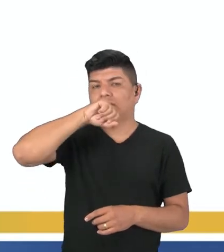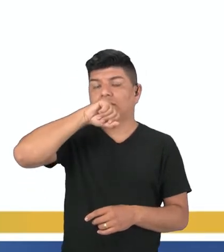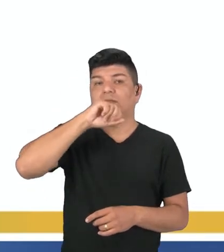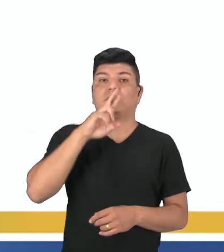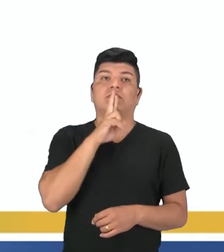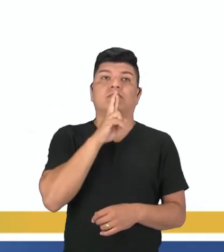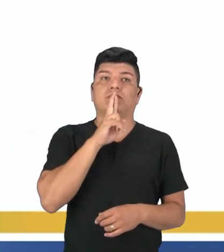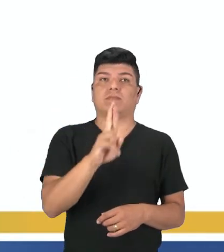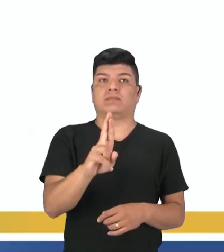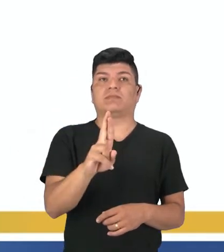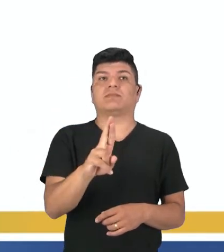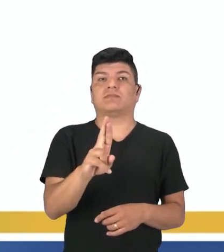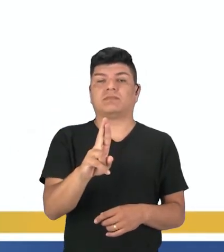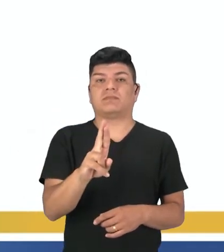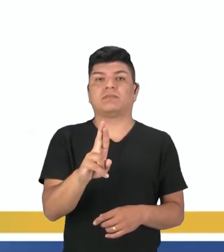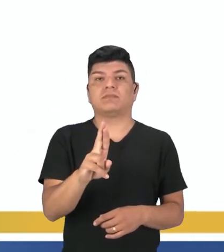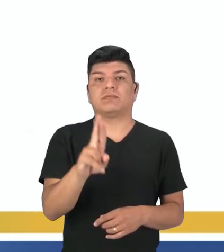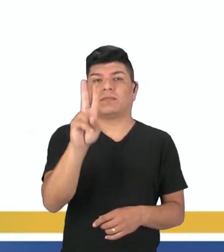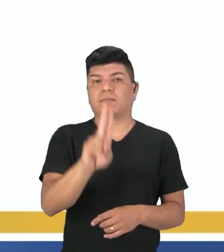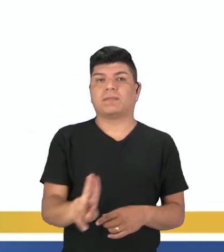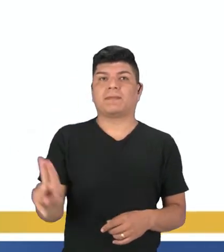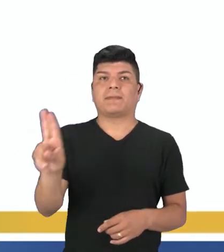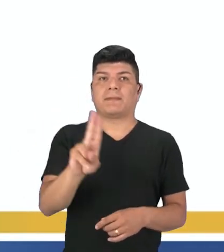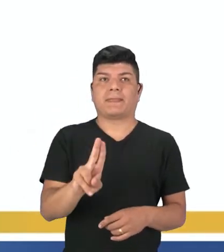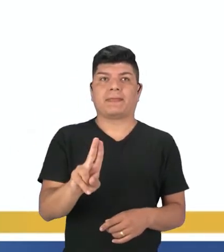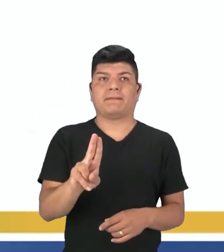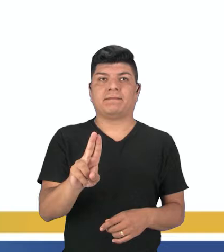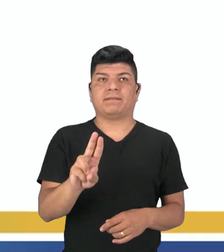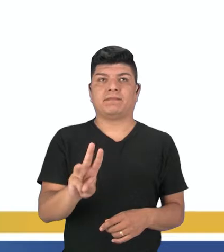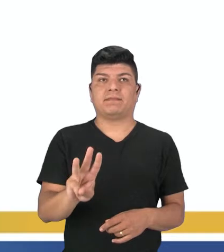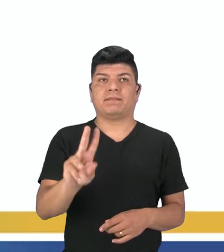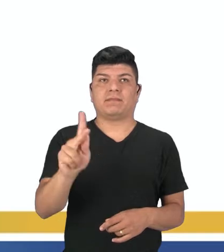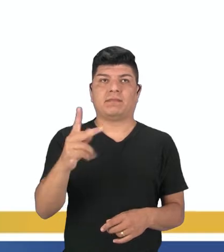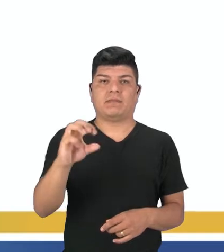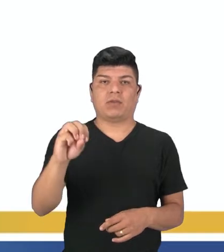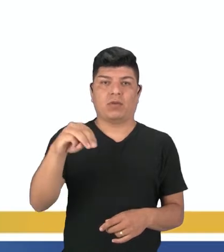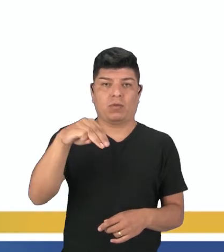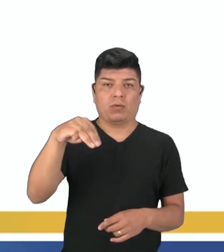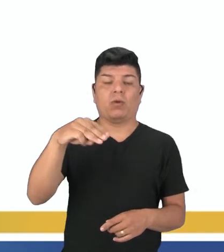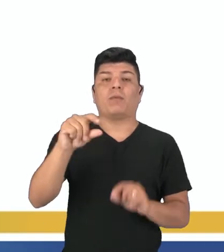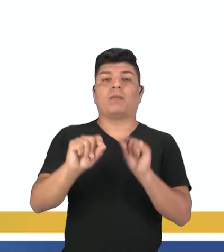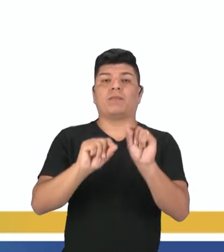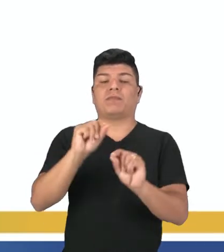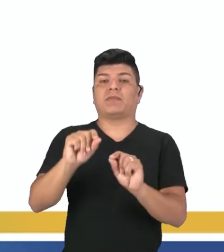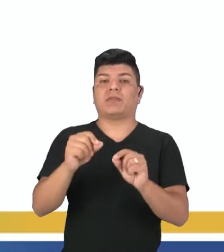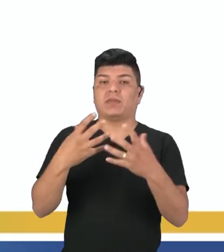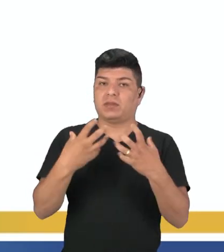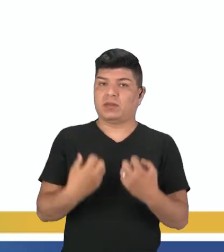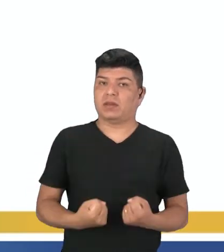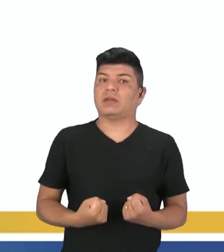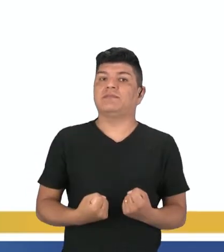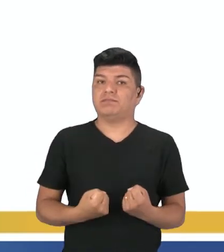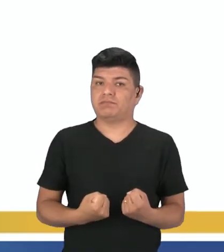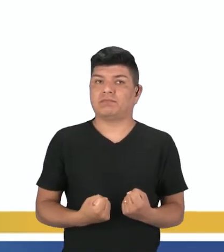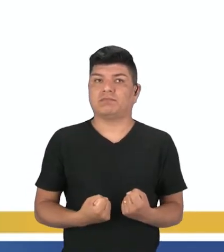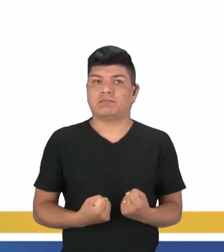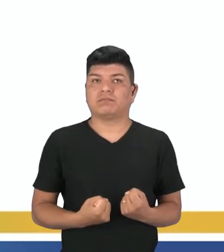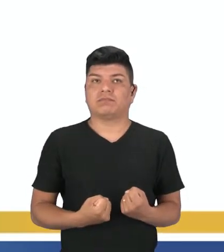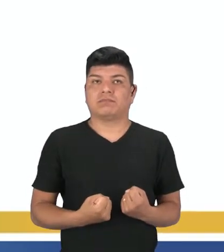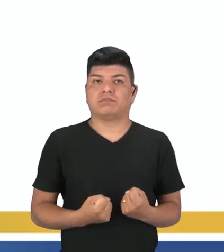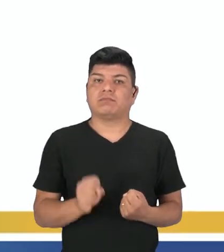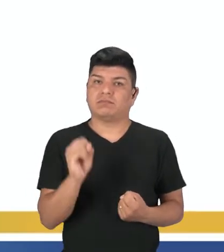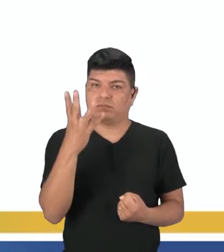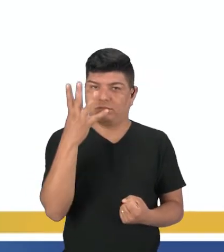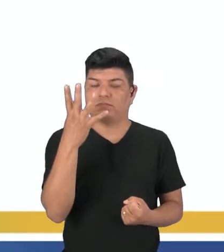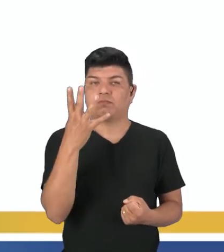na resposta, a gente vai usar o whom, porque a gente vai estar falando aí sobre quem recebe a ação. He is the man from